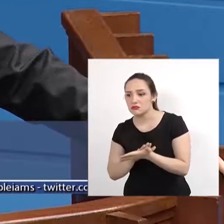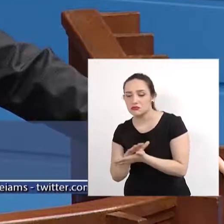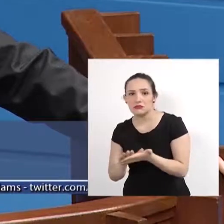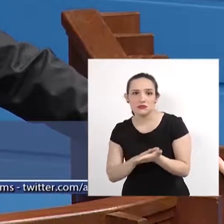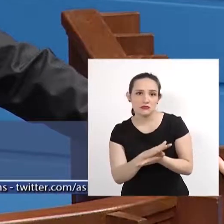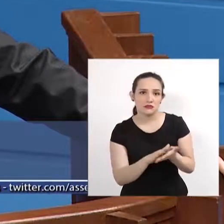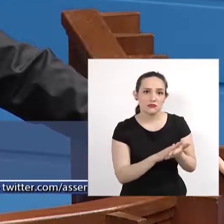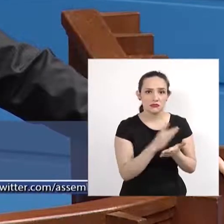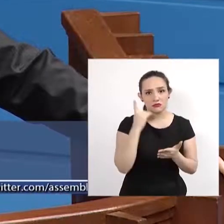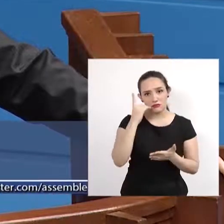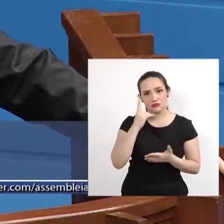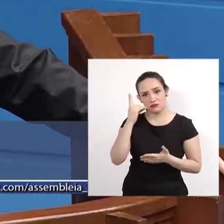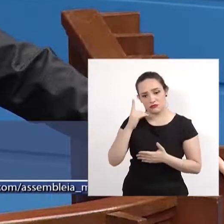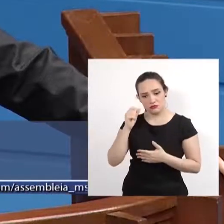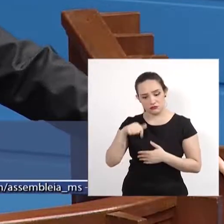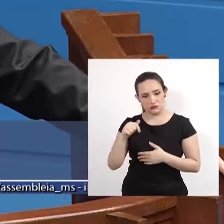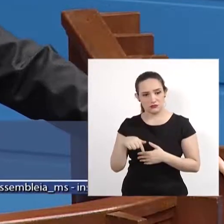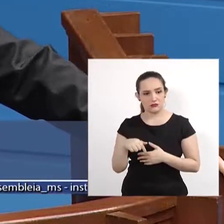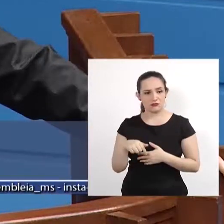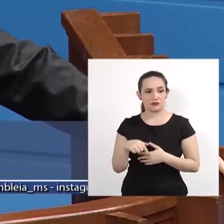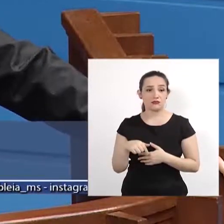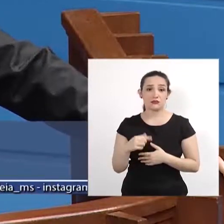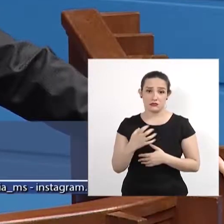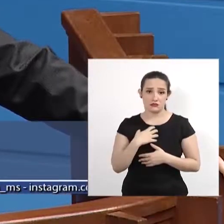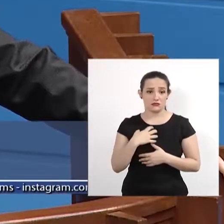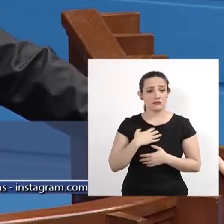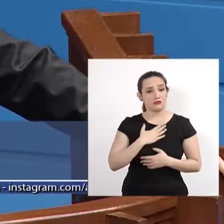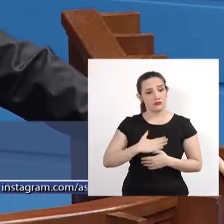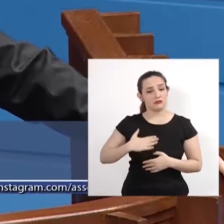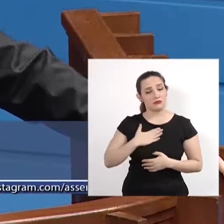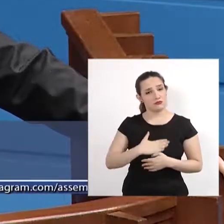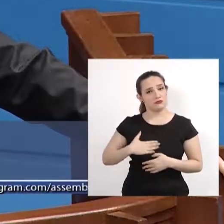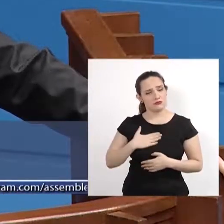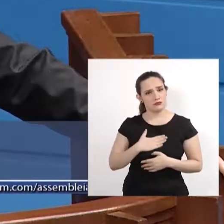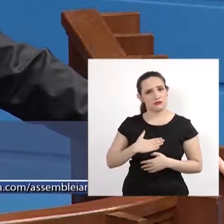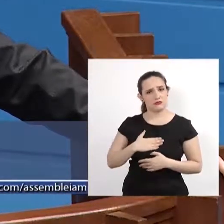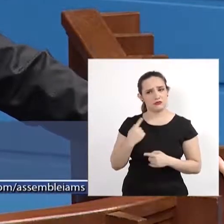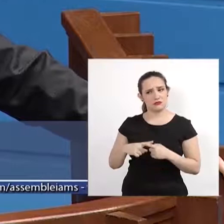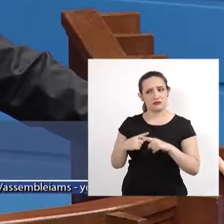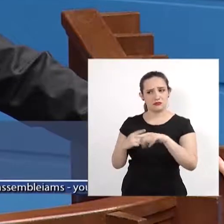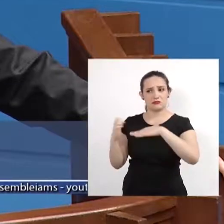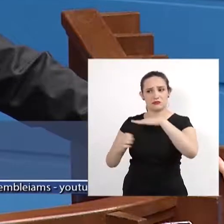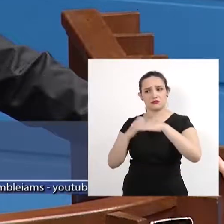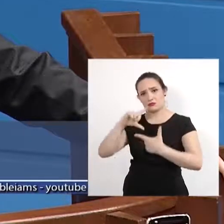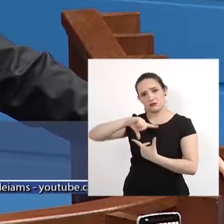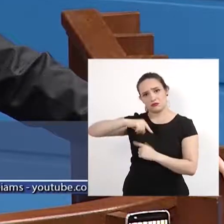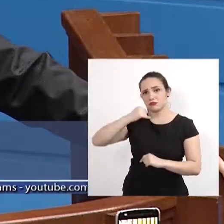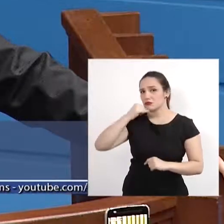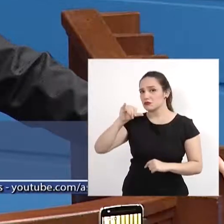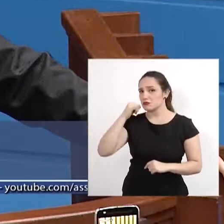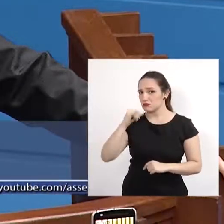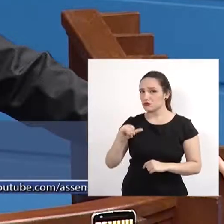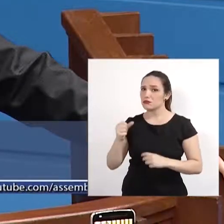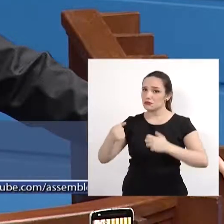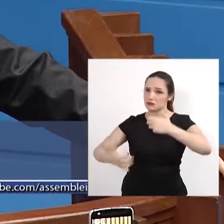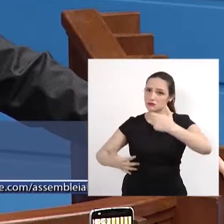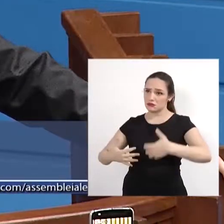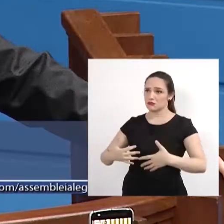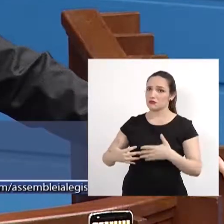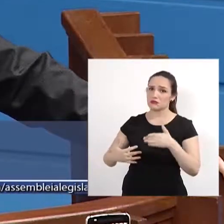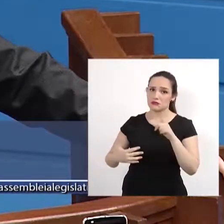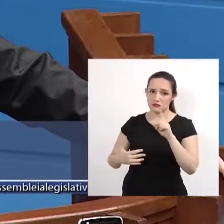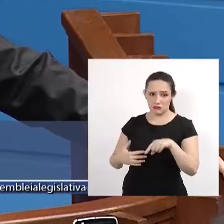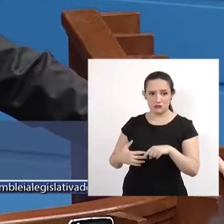deputados desta casa estava satisfeito com as explicações da Energisa em relação às